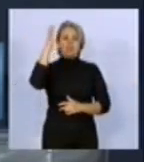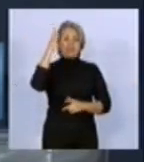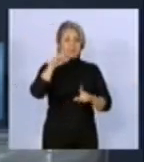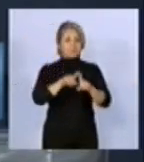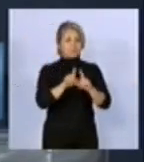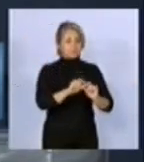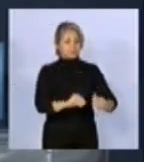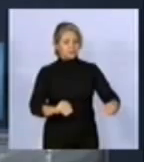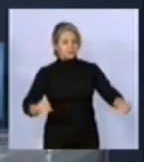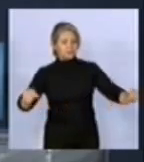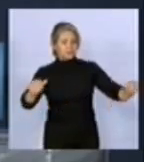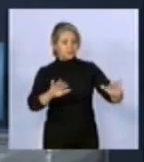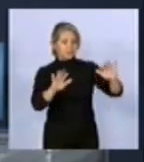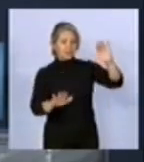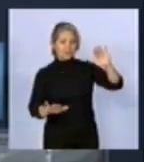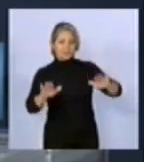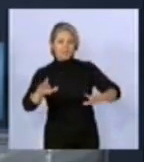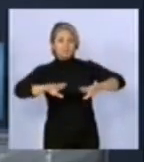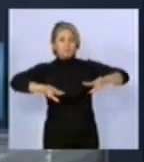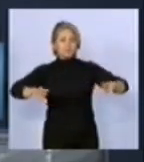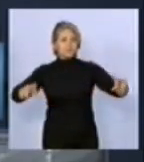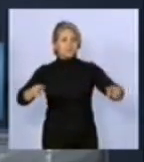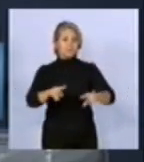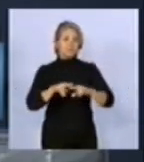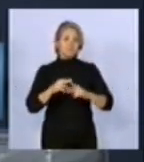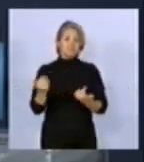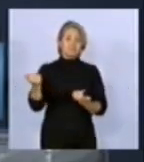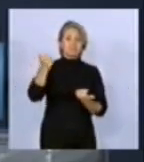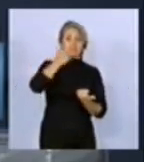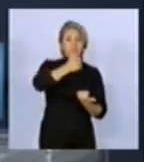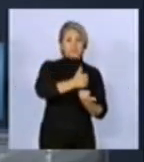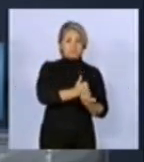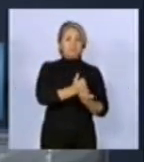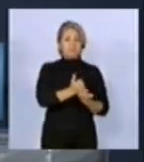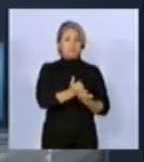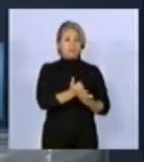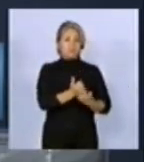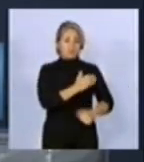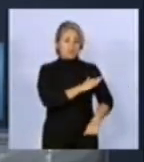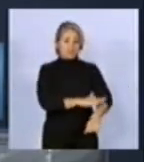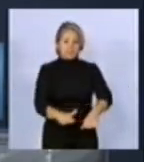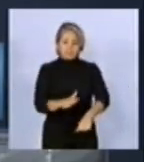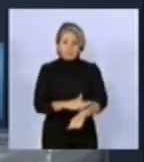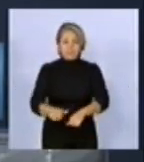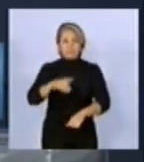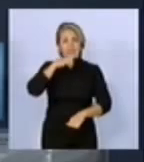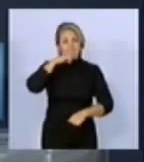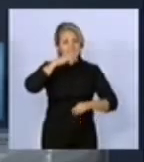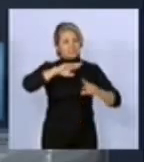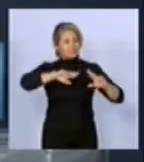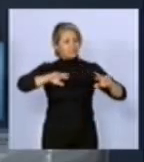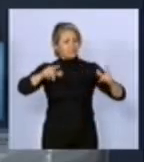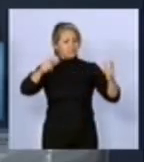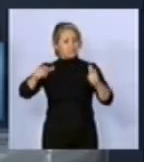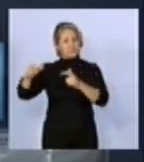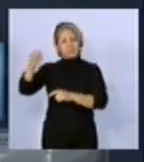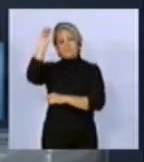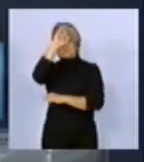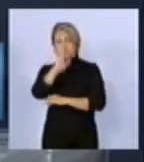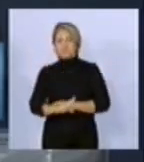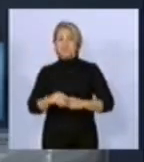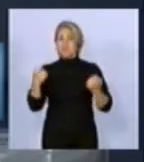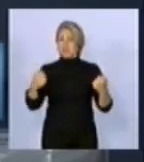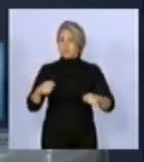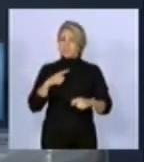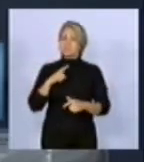diversos da impossibilidade da substituição da cultura da cana de açúcar em várias regiões do país da